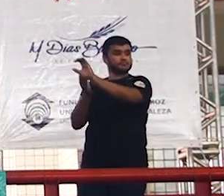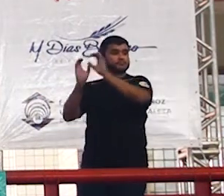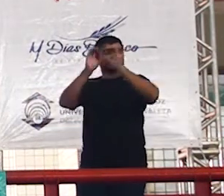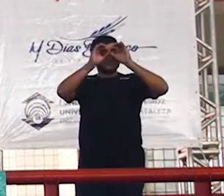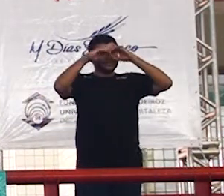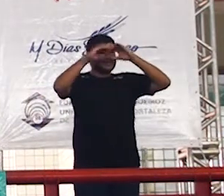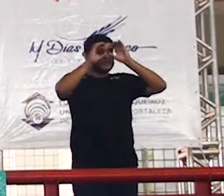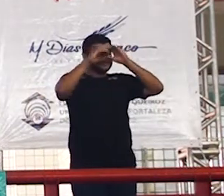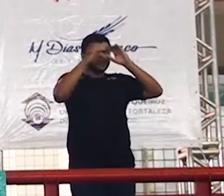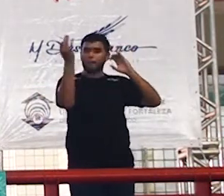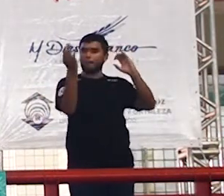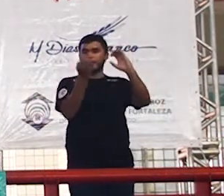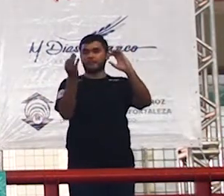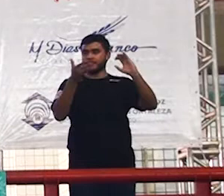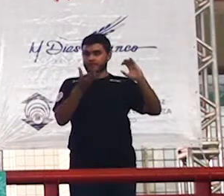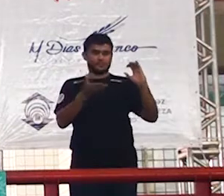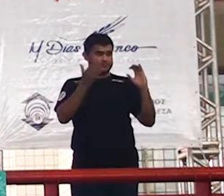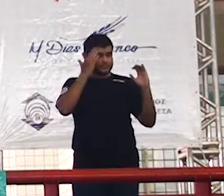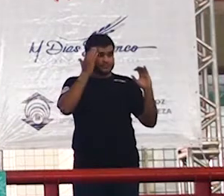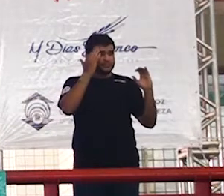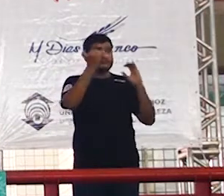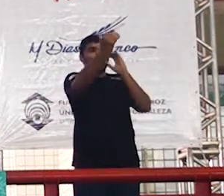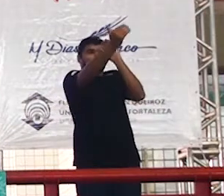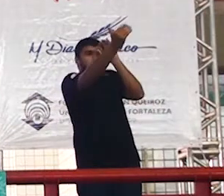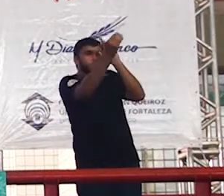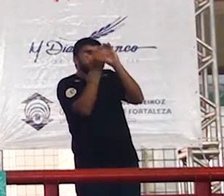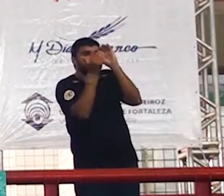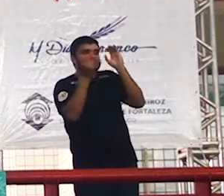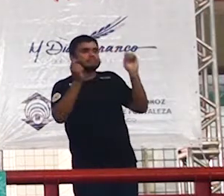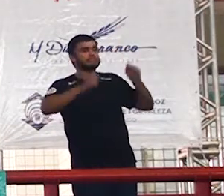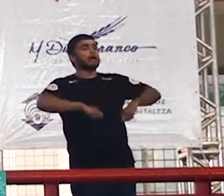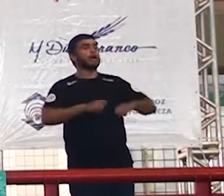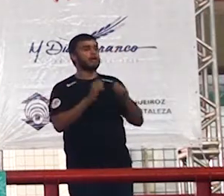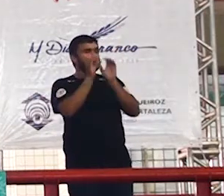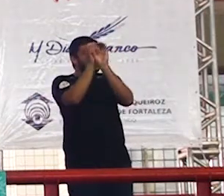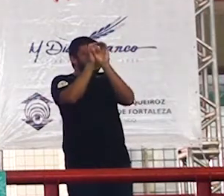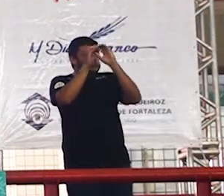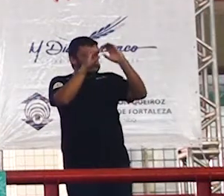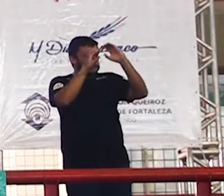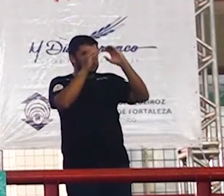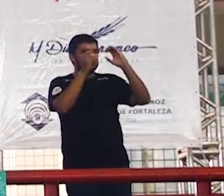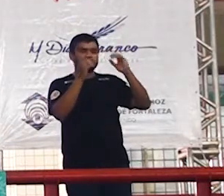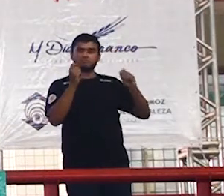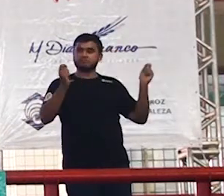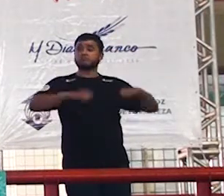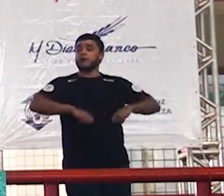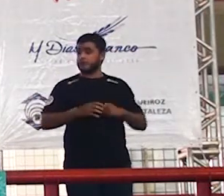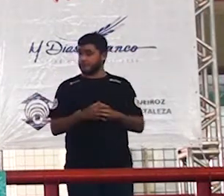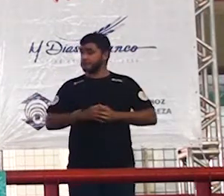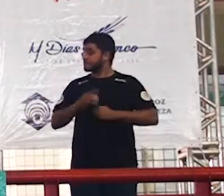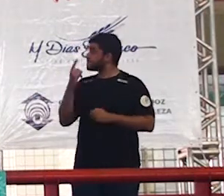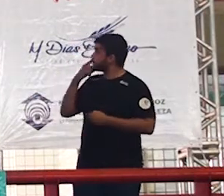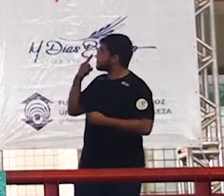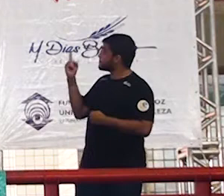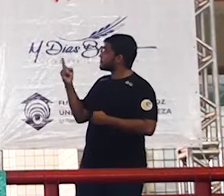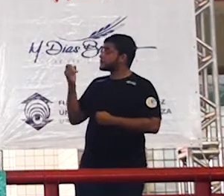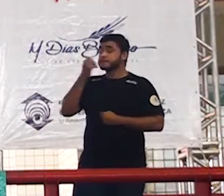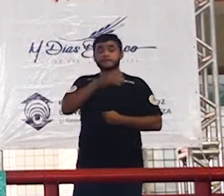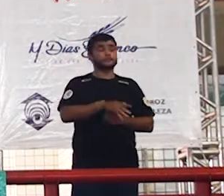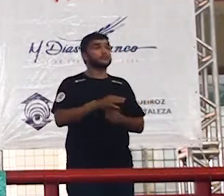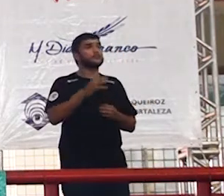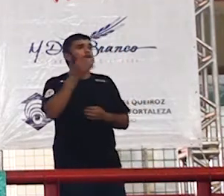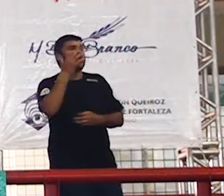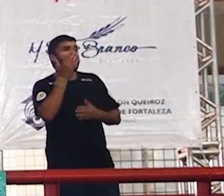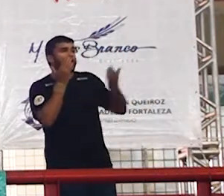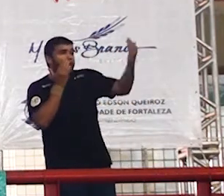o grande poder de aproximação do binóculo. É um binóculo tão potente que ao utilizá-lo é como se as